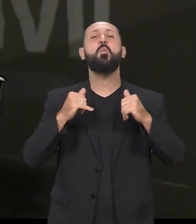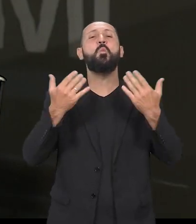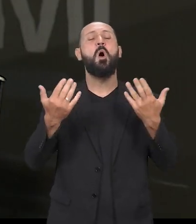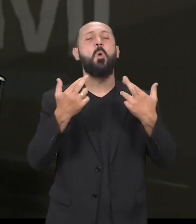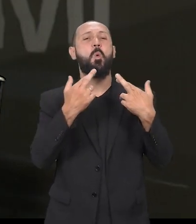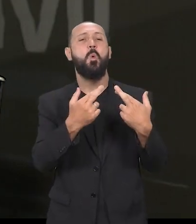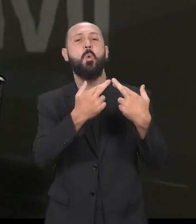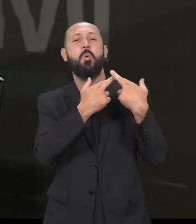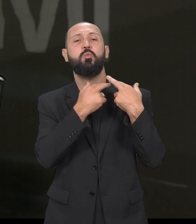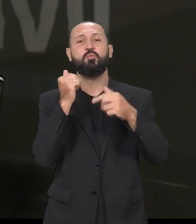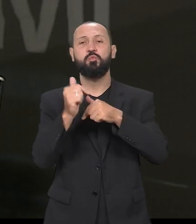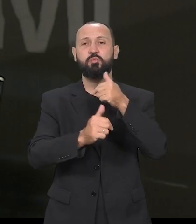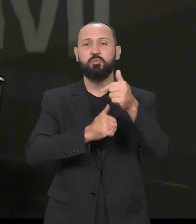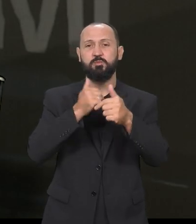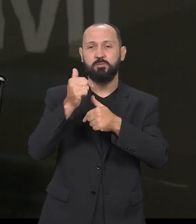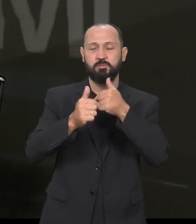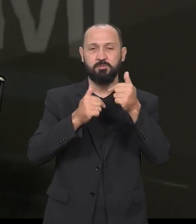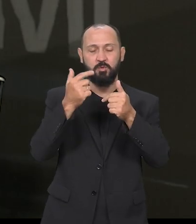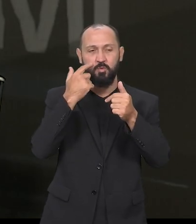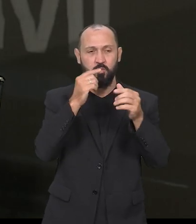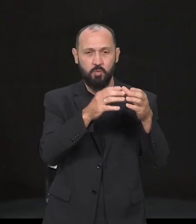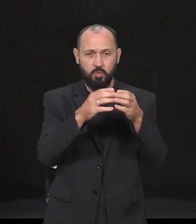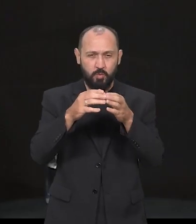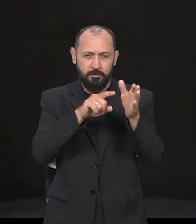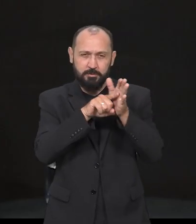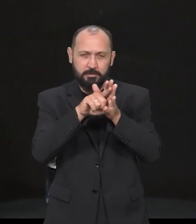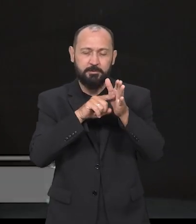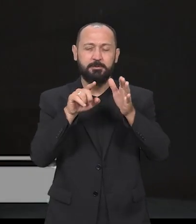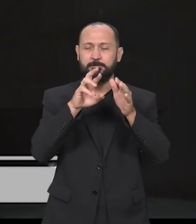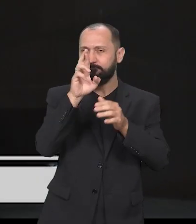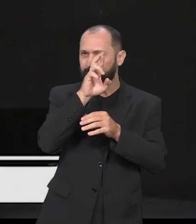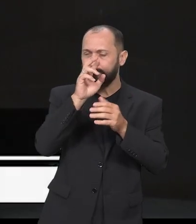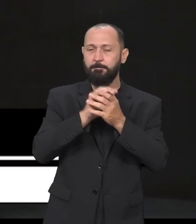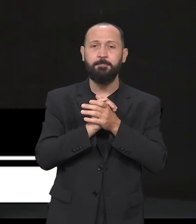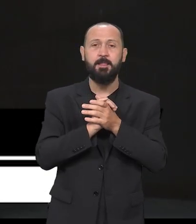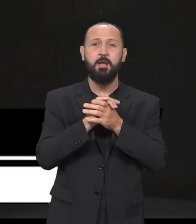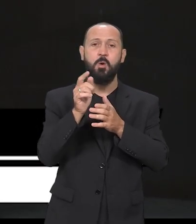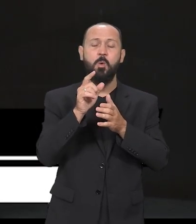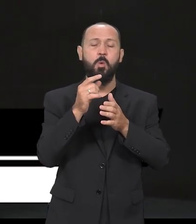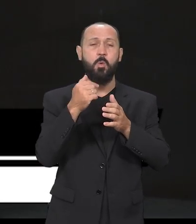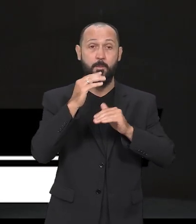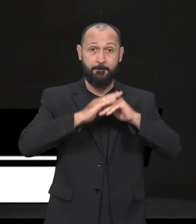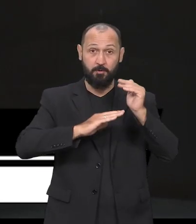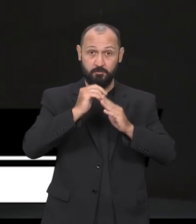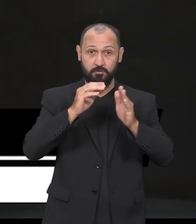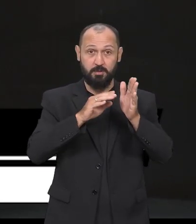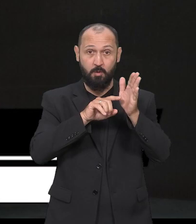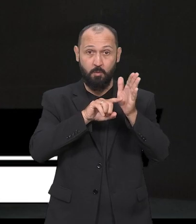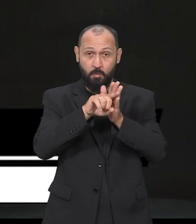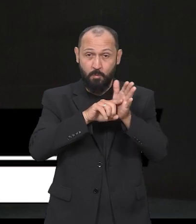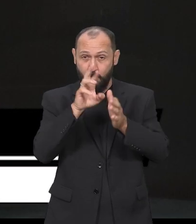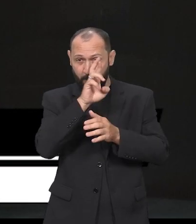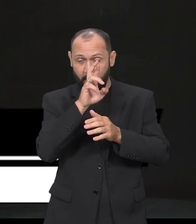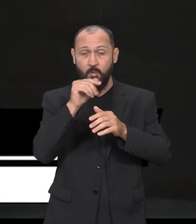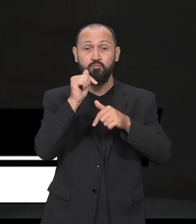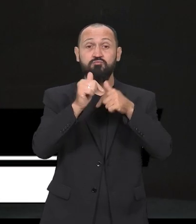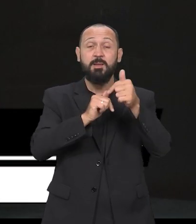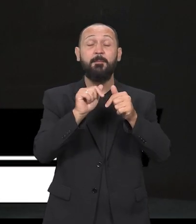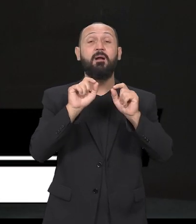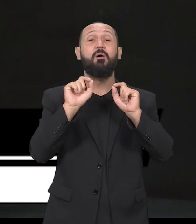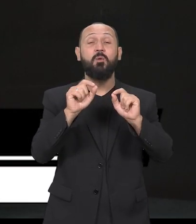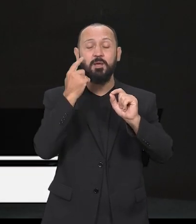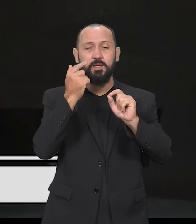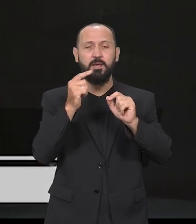são as atribuições dos trabalhos dos peritos. A perícia, o perito criminal, o trabalho